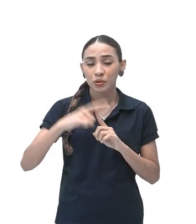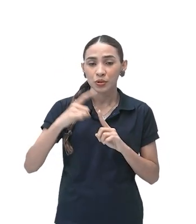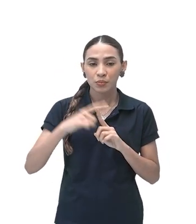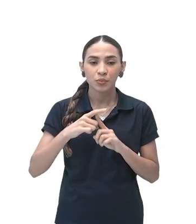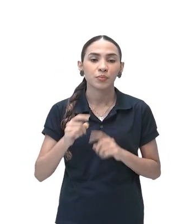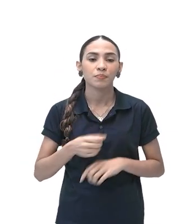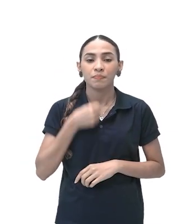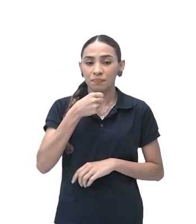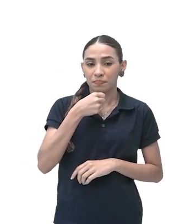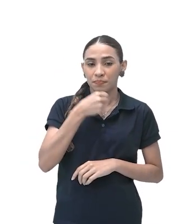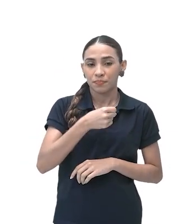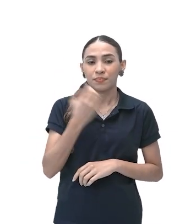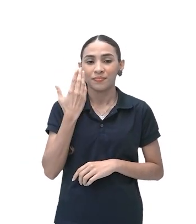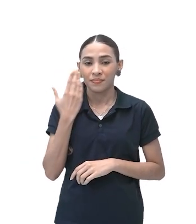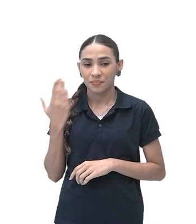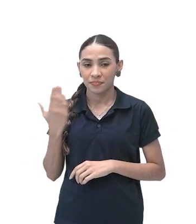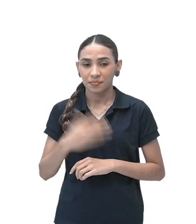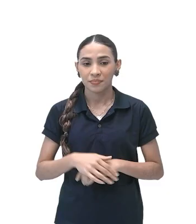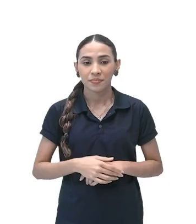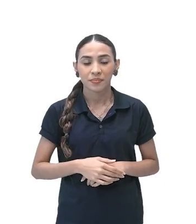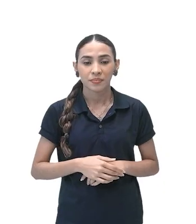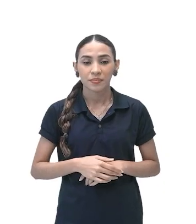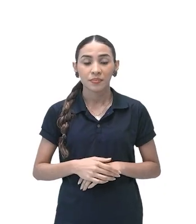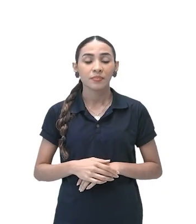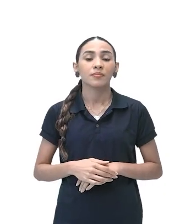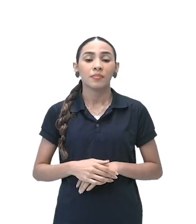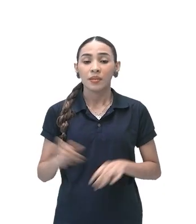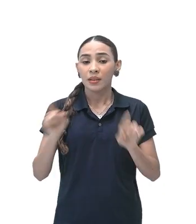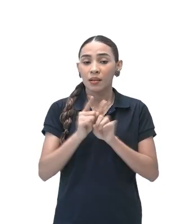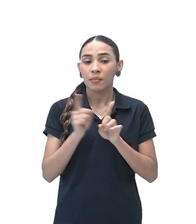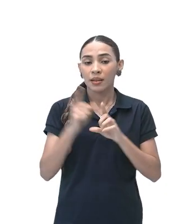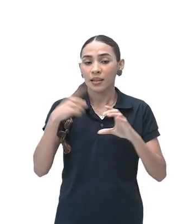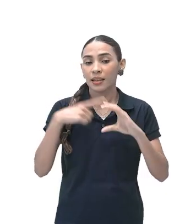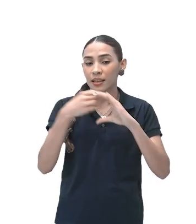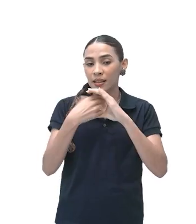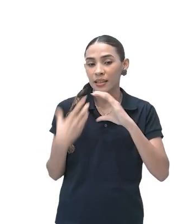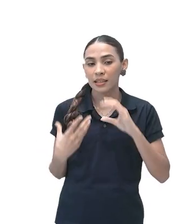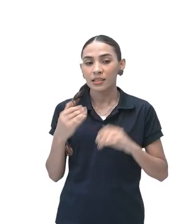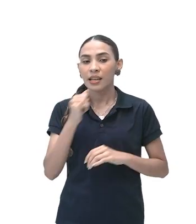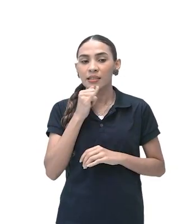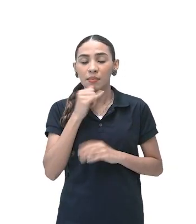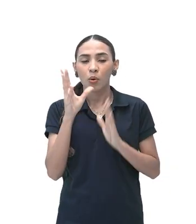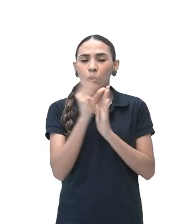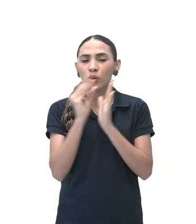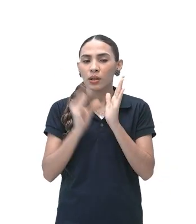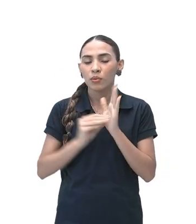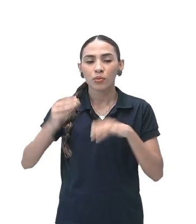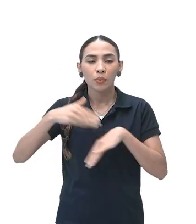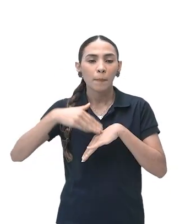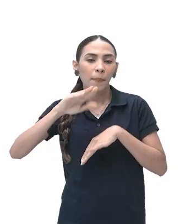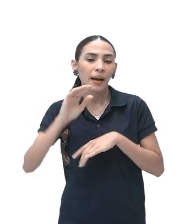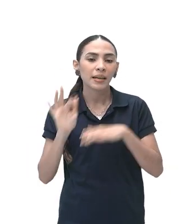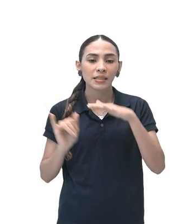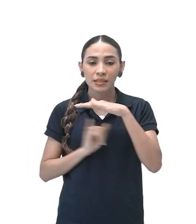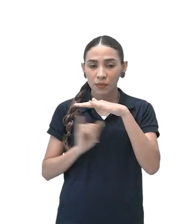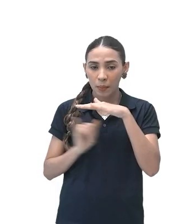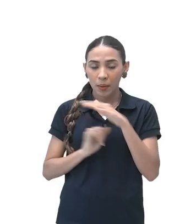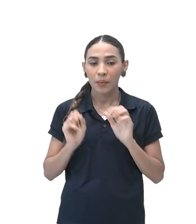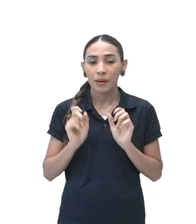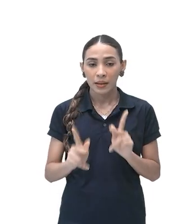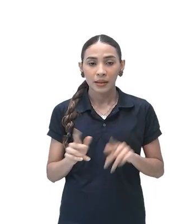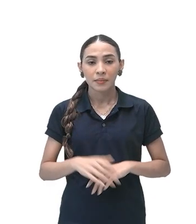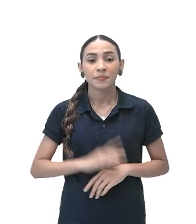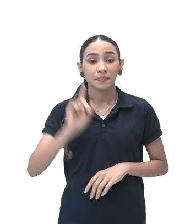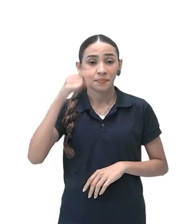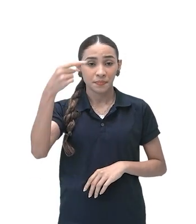de fazer entrevistas nesses programas. E elas são caracterizadas por esse conteúdo que é um pouco mais informal, correto?